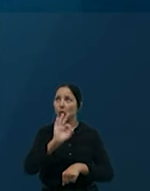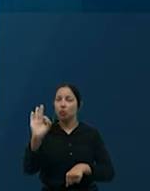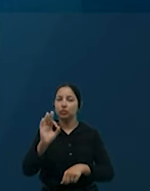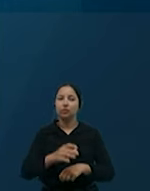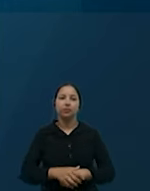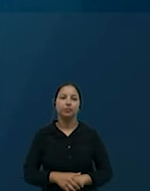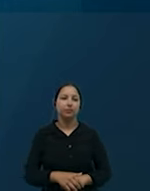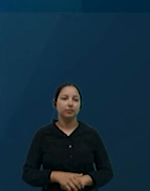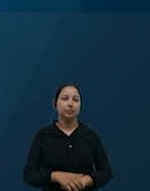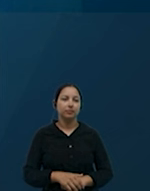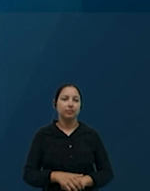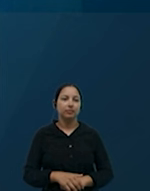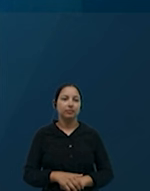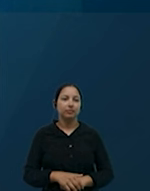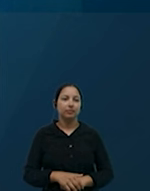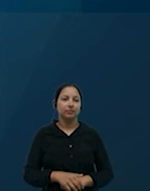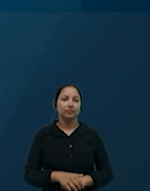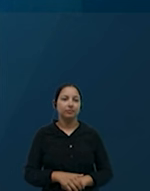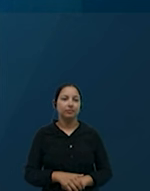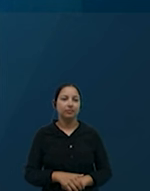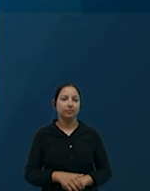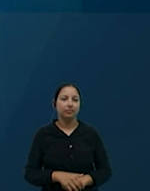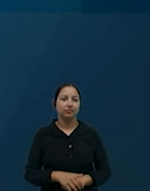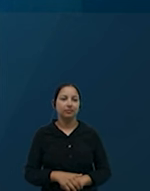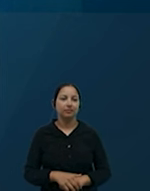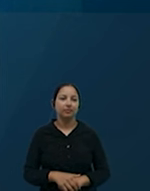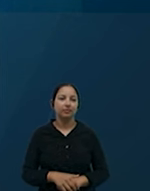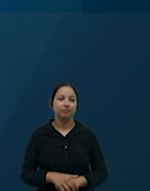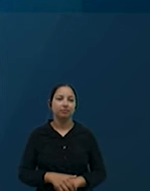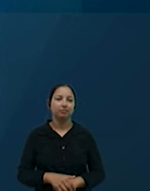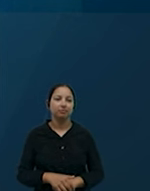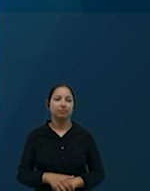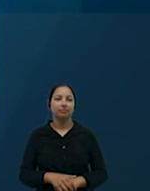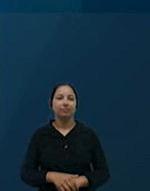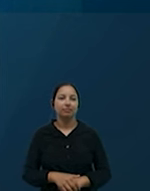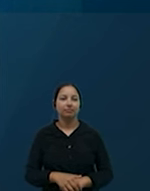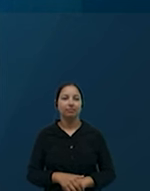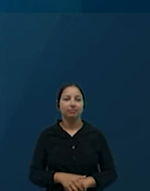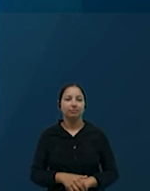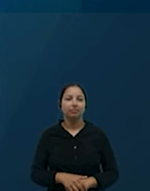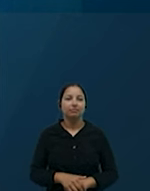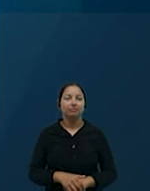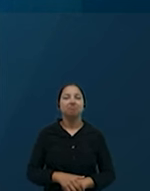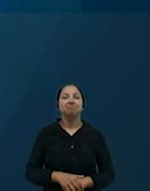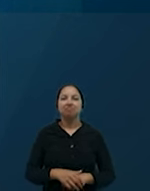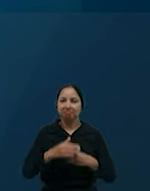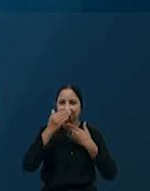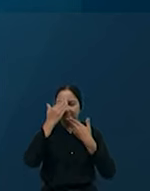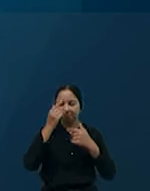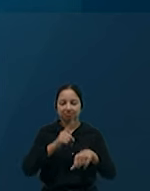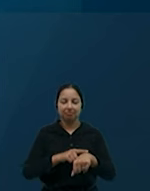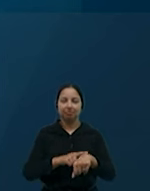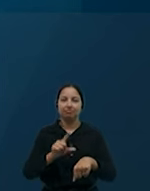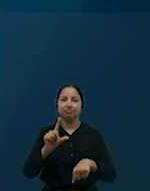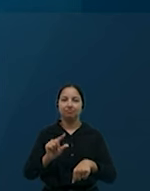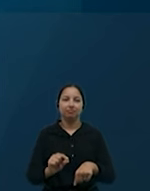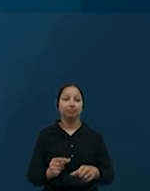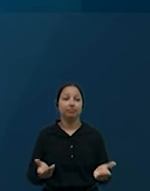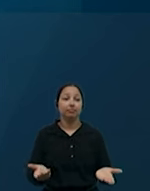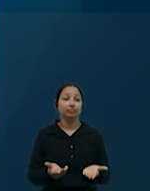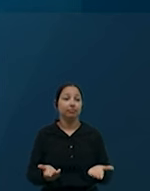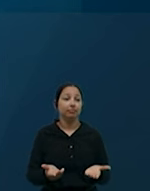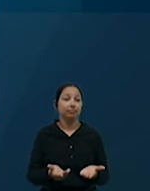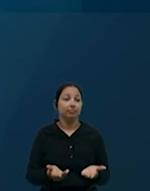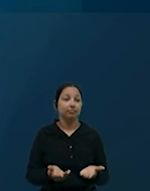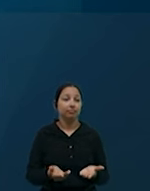Da Olívia, perdão, Thalita era do julgamento anterior. Muito obrigado pelo bom tempo economizado. Passa a palavra, então, ao ministro Gurgel. Senhora Presidente,